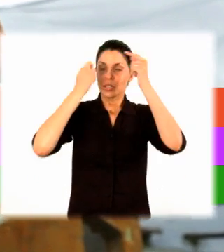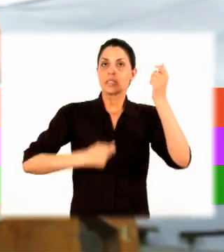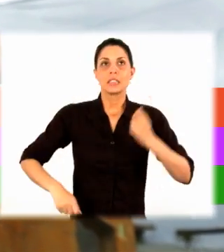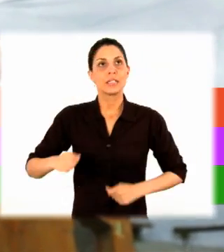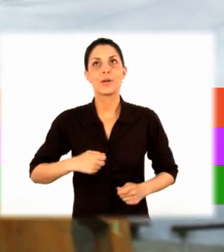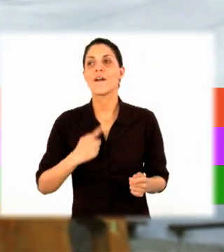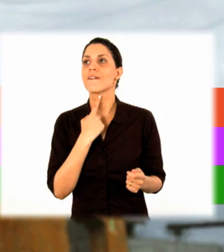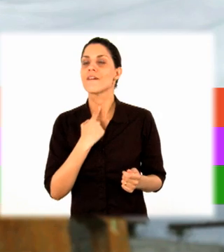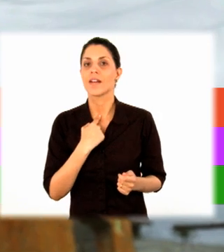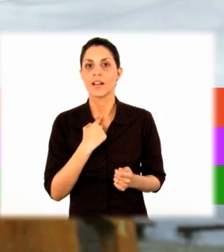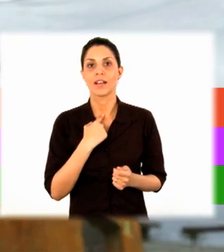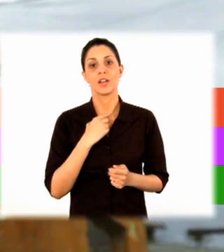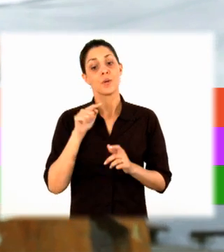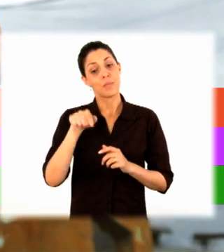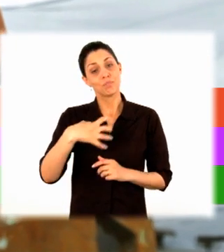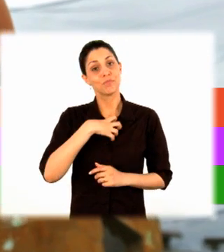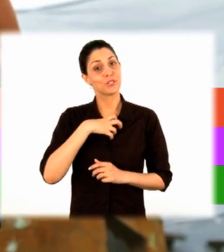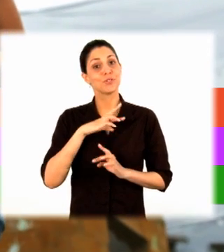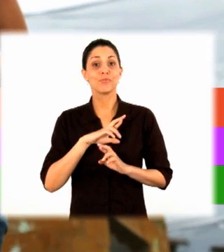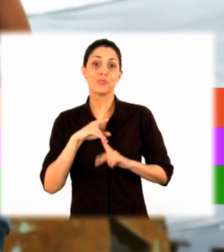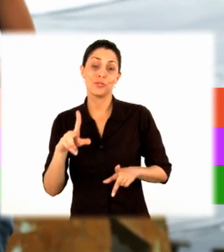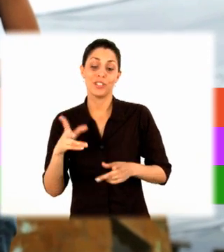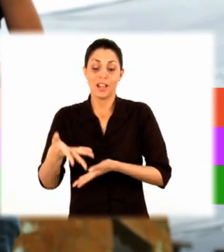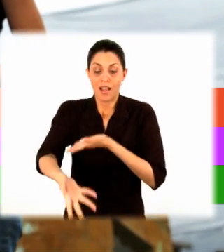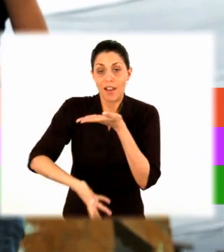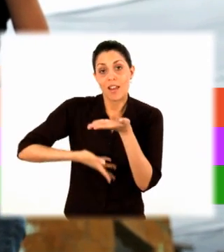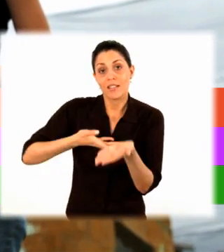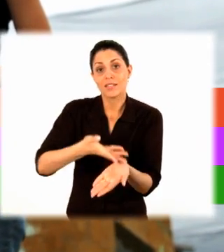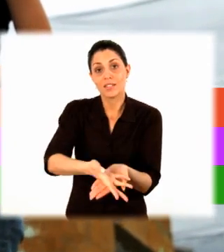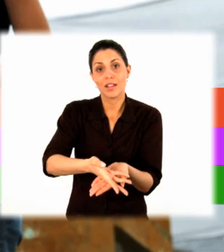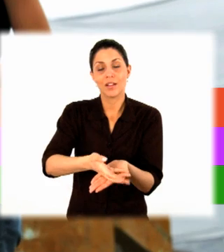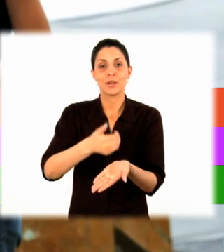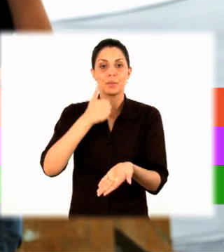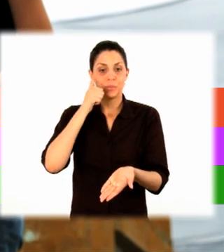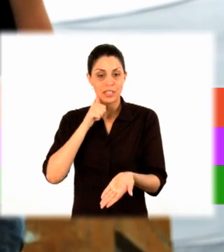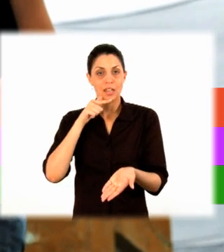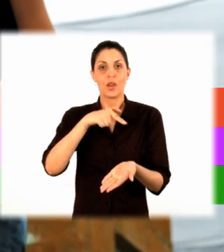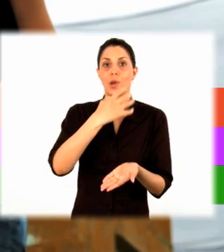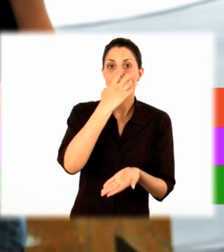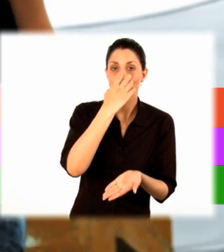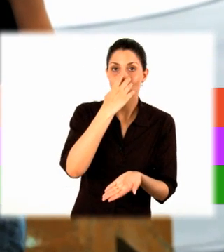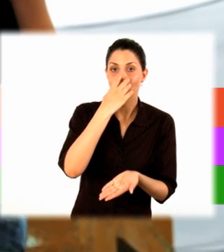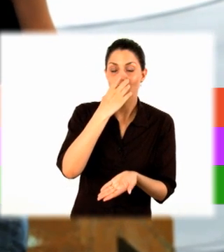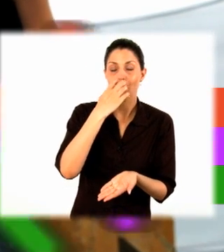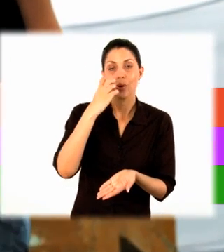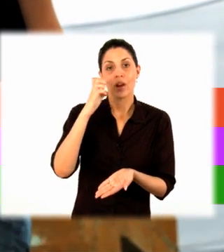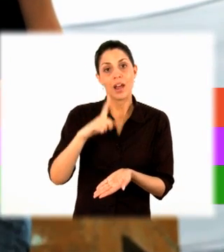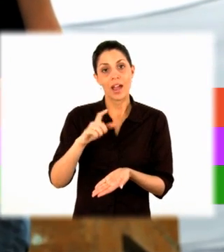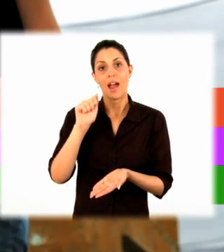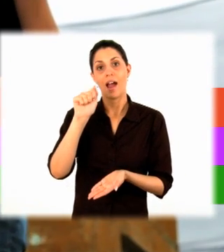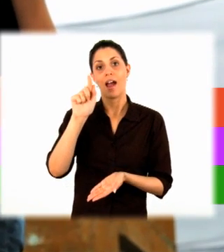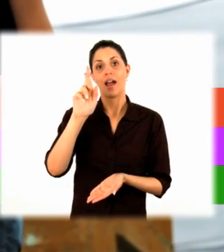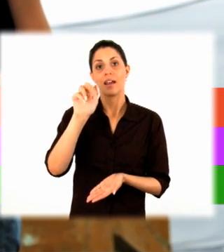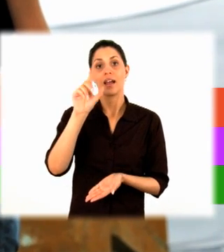suprir uma expectativa, um desejo. Não é o caso ali da relação ali com o cachorro, né? O adequado aí nesse contexto é